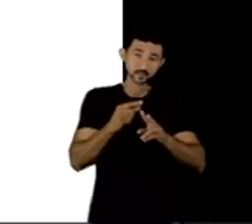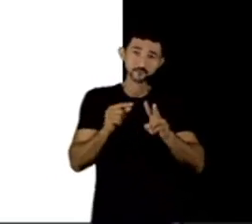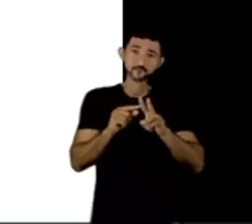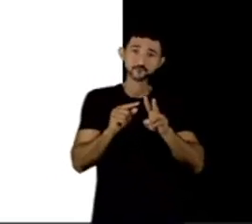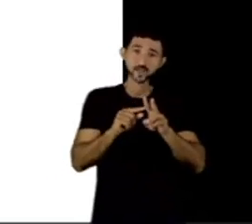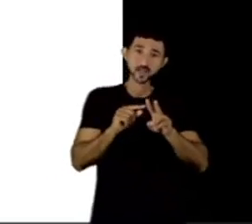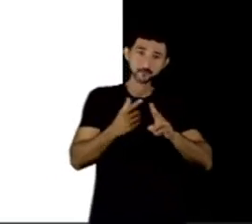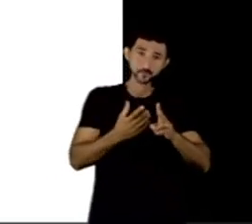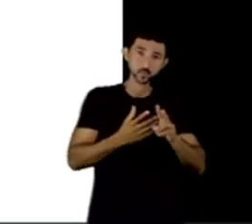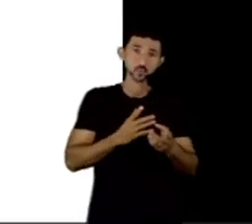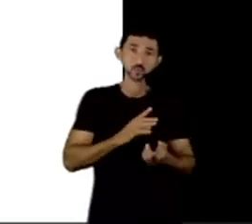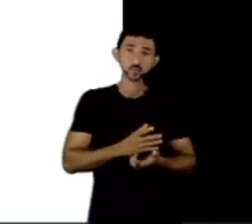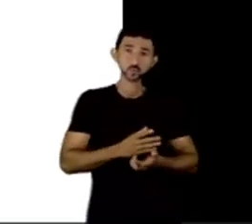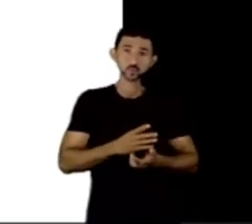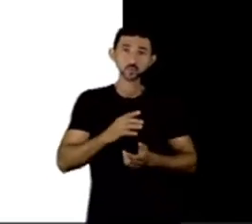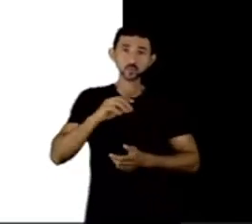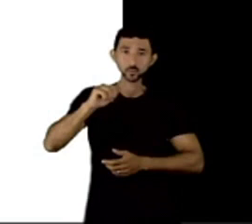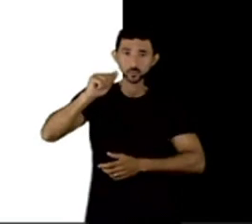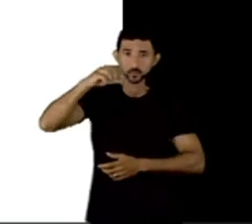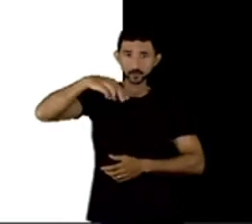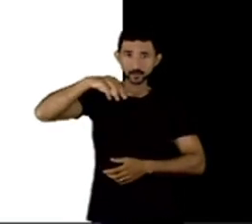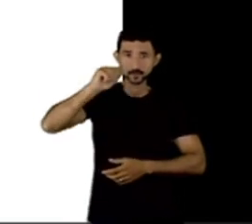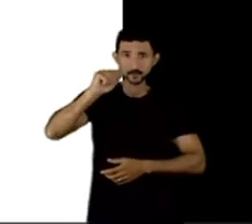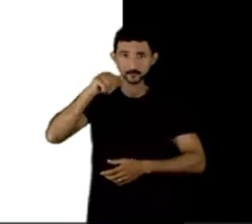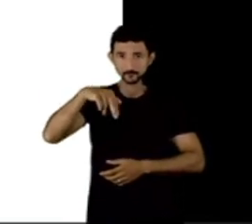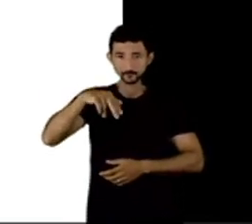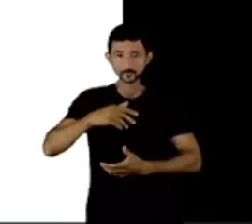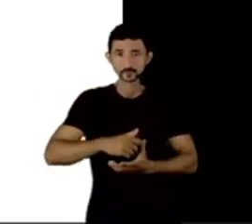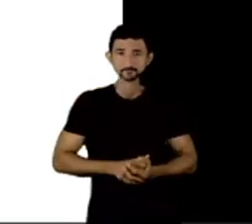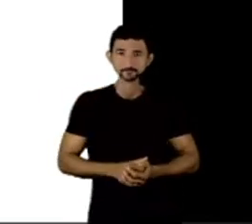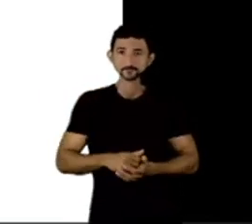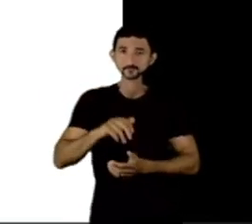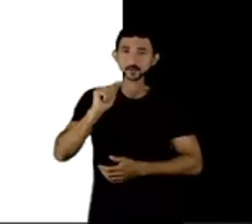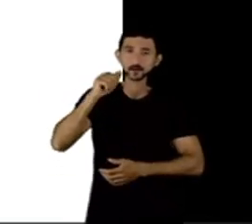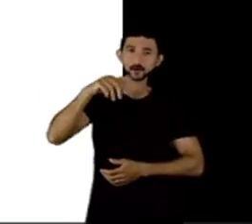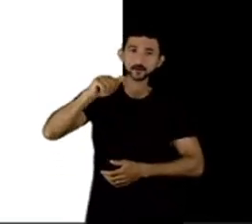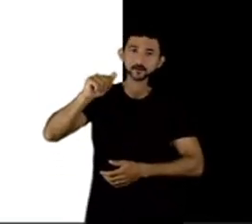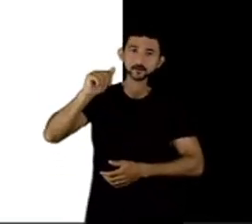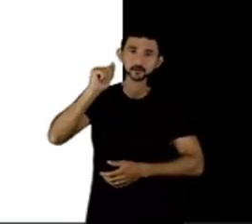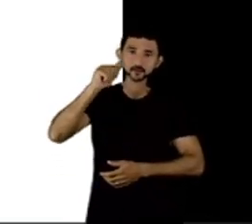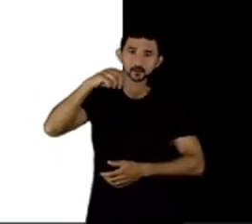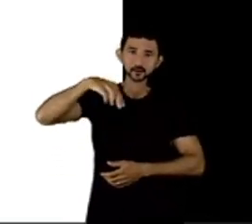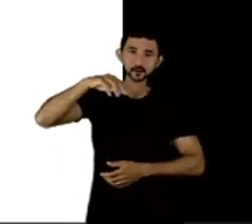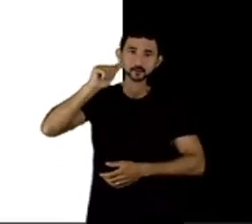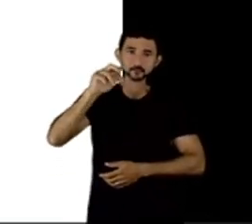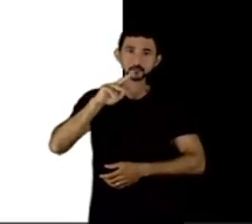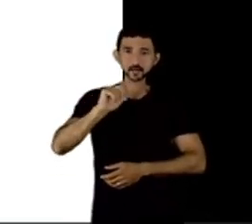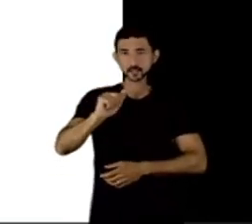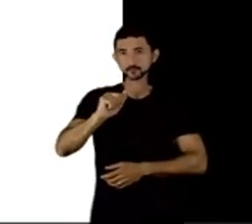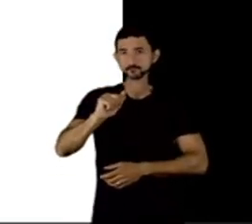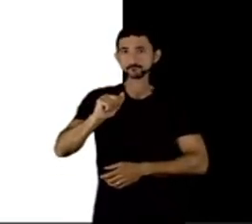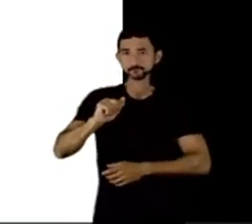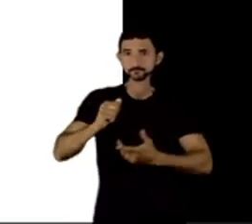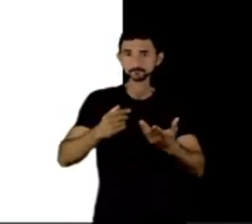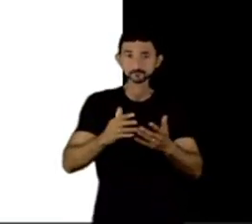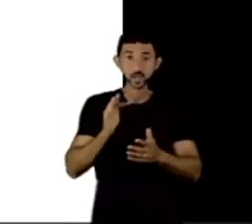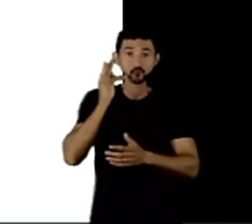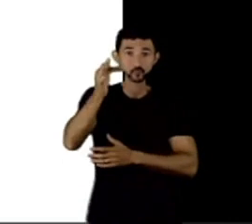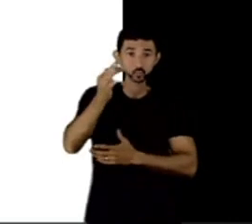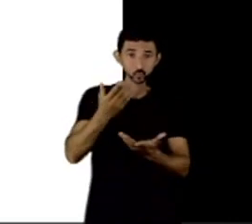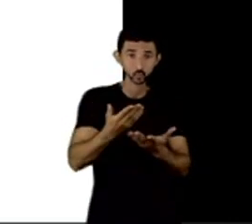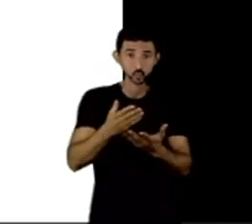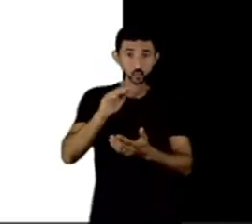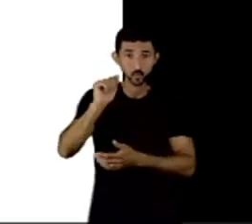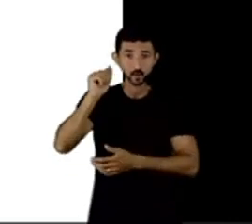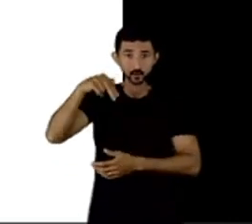No passado, eu amei, eu amava ou eu amara. E no futuro, eu amarei ou eu amaria. De forma muito